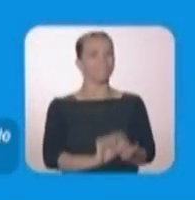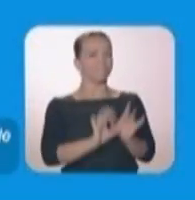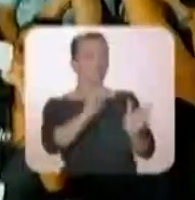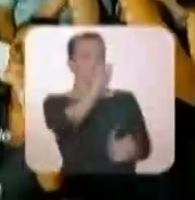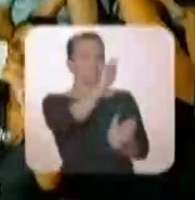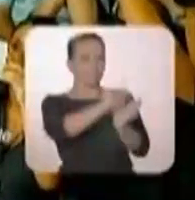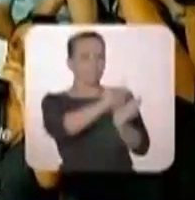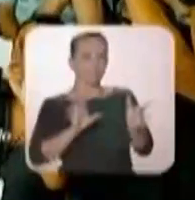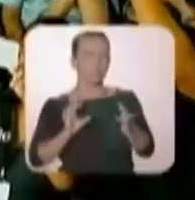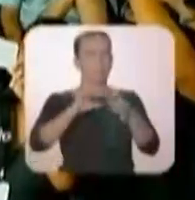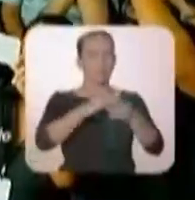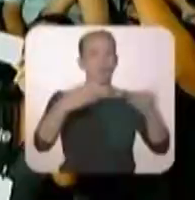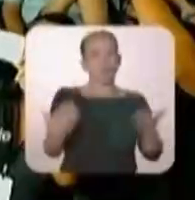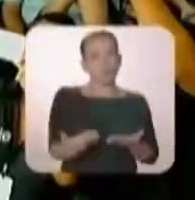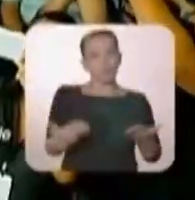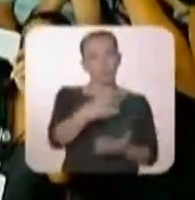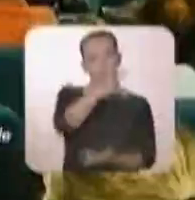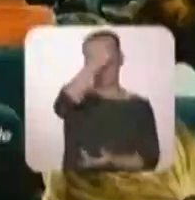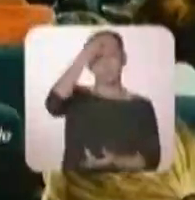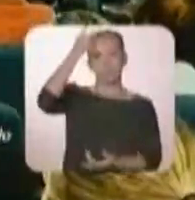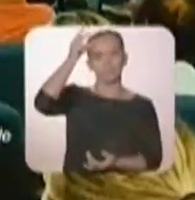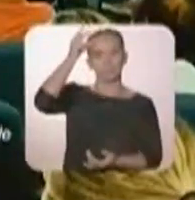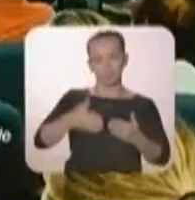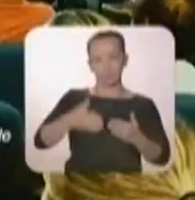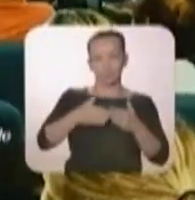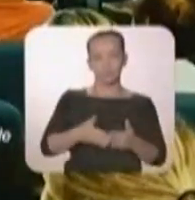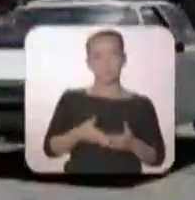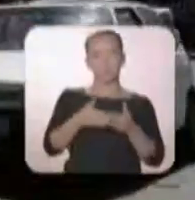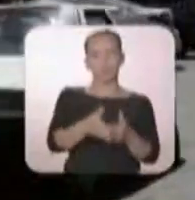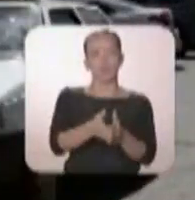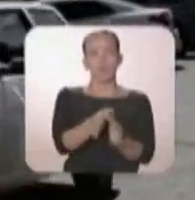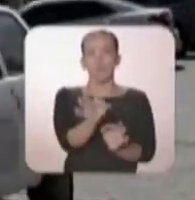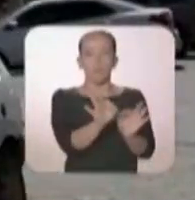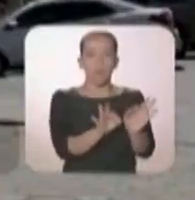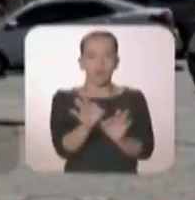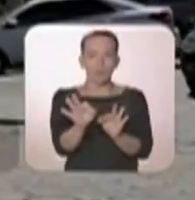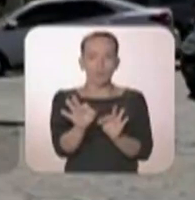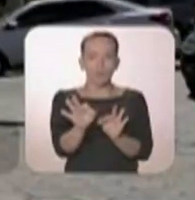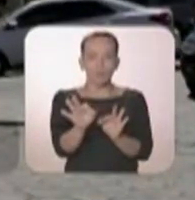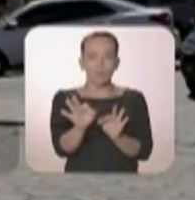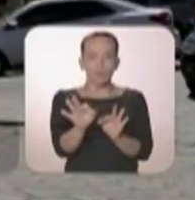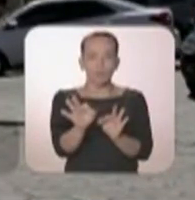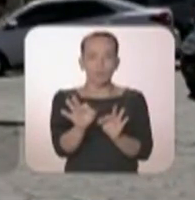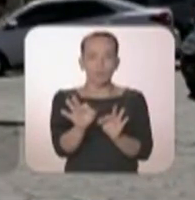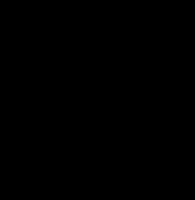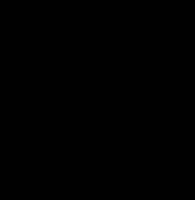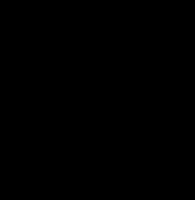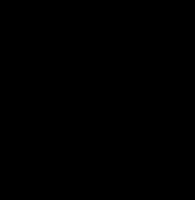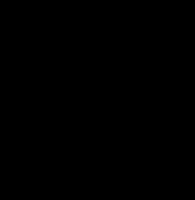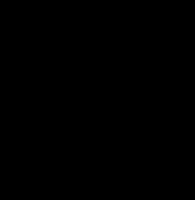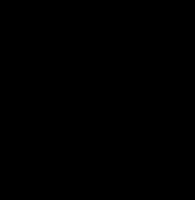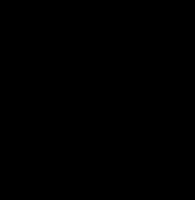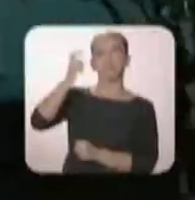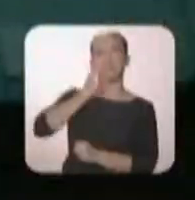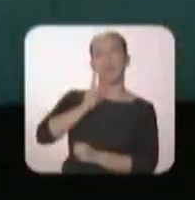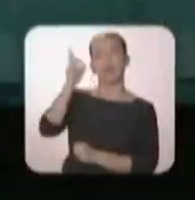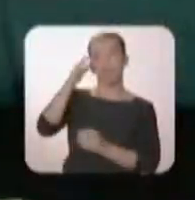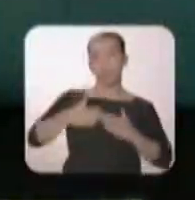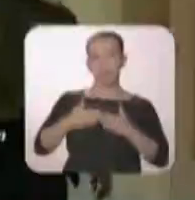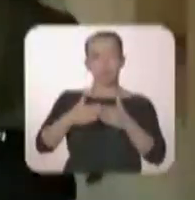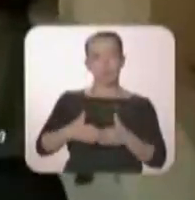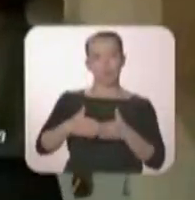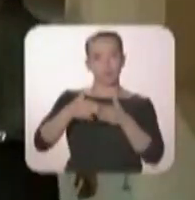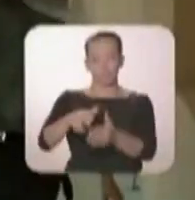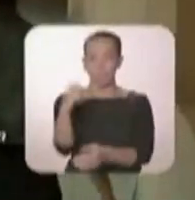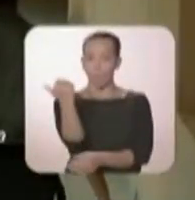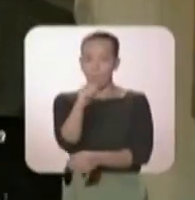Autorizei e assinei um convênio recentemente com a Prefeitura de Corumbá para a reconstrução e revitalização da Santa Casa de Corumbá